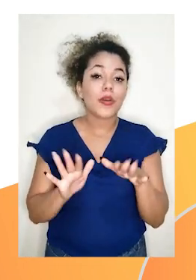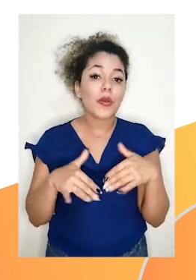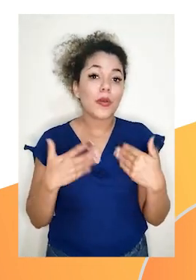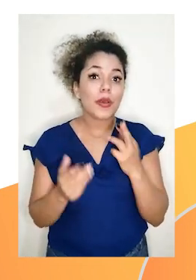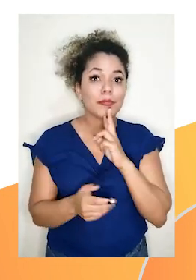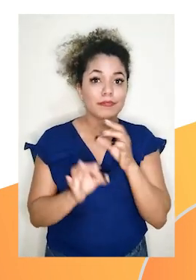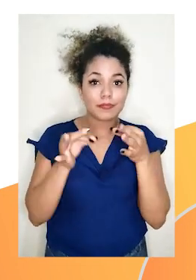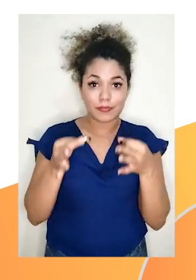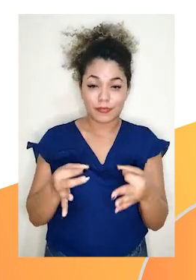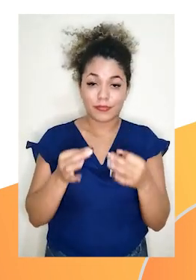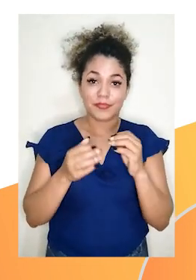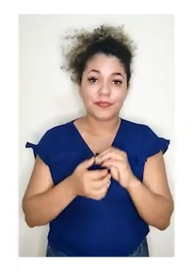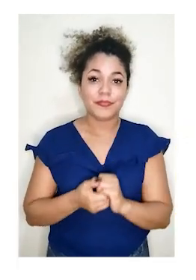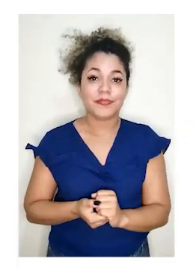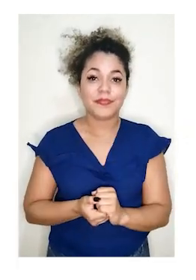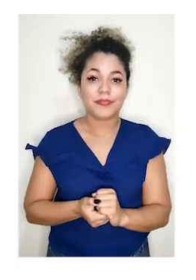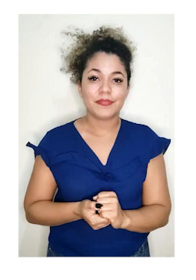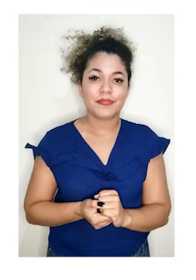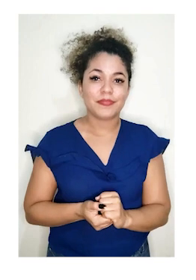resposta correta?